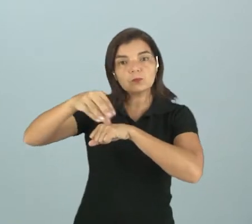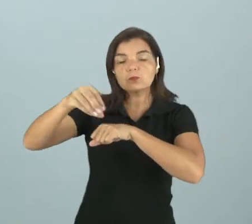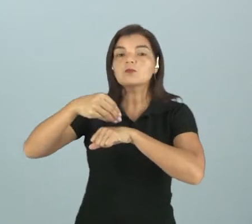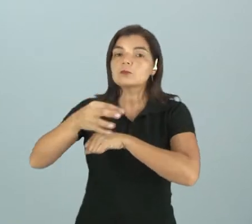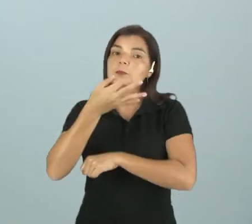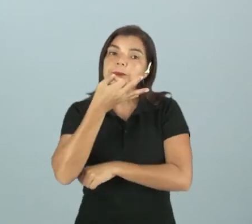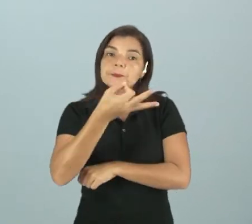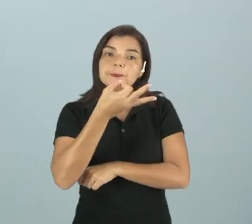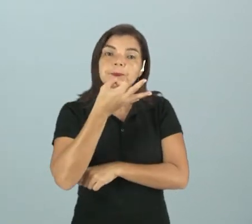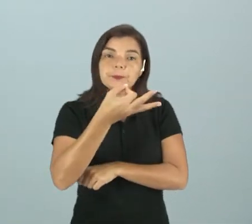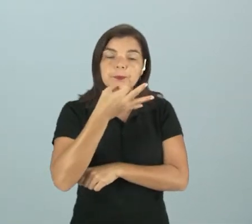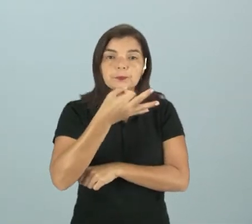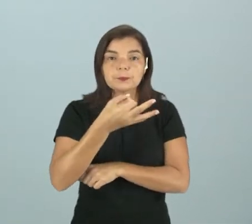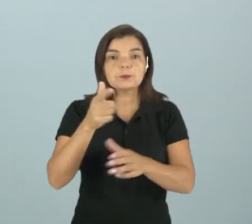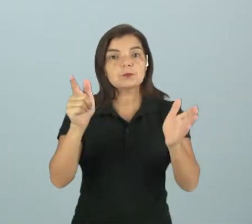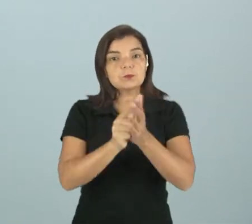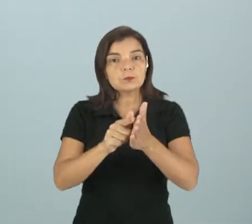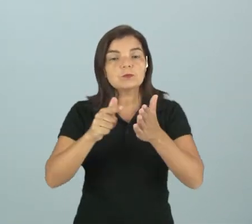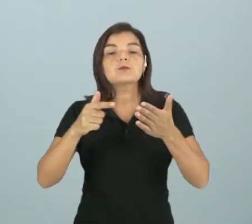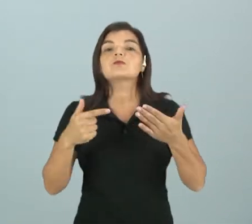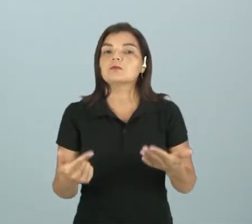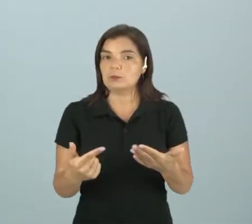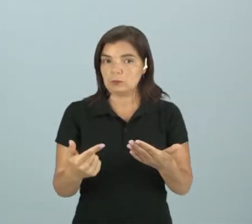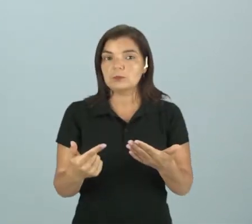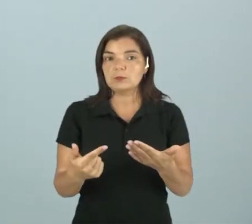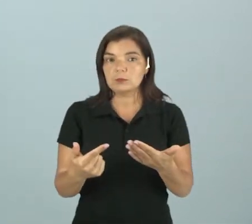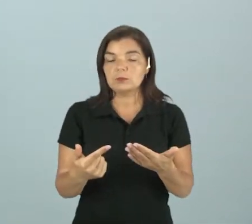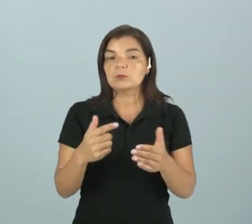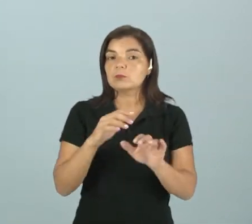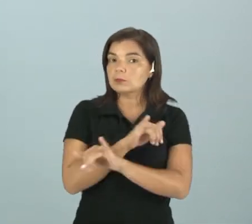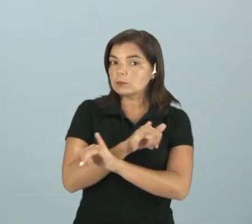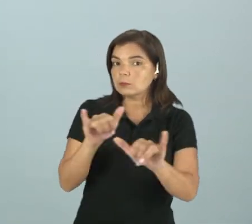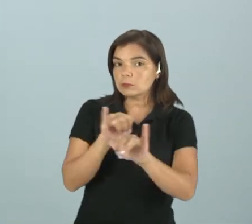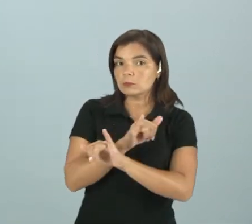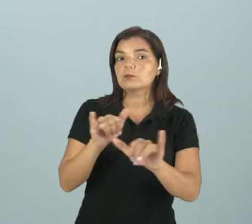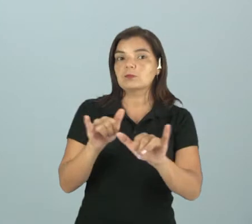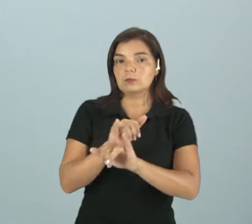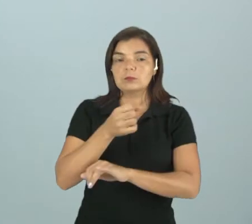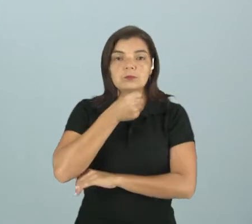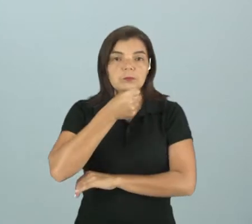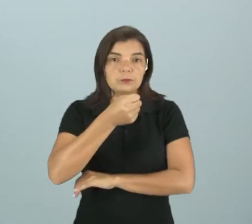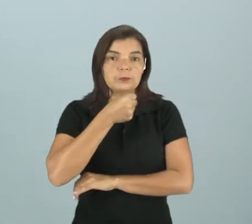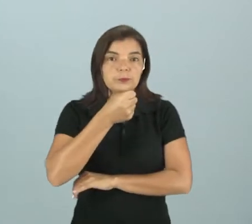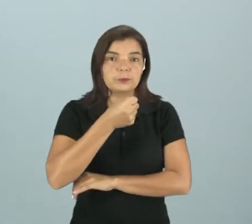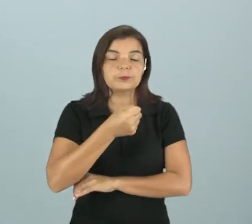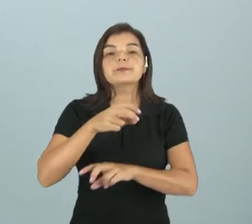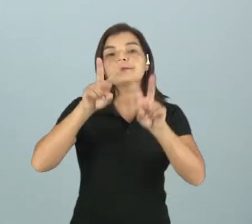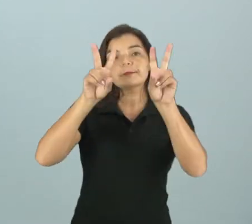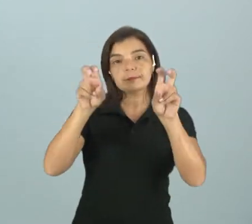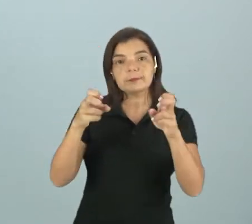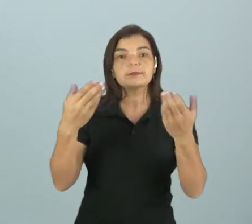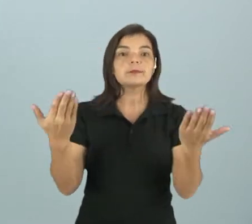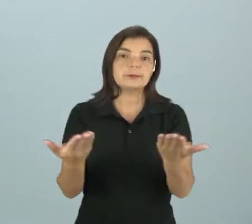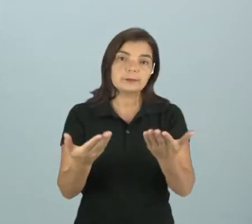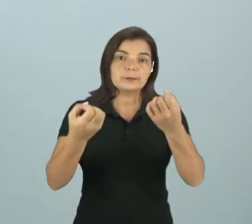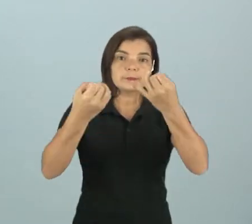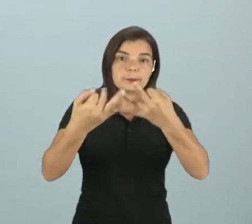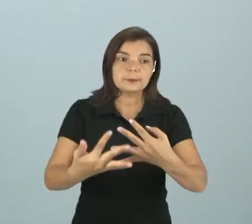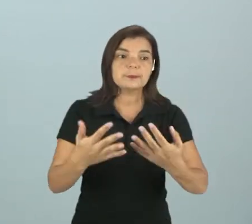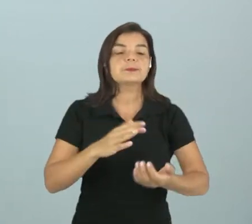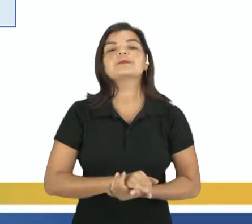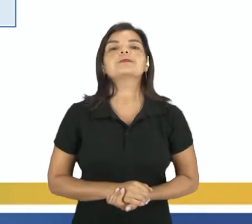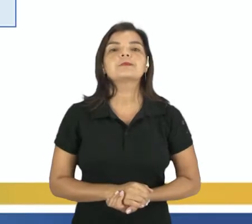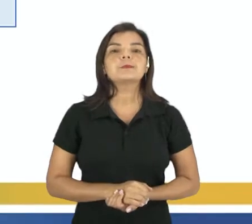ao ponto de vista do jornal que está passando aquela reportagem. É sobre isso que nós estamos